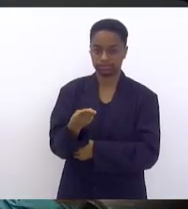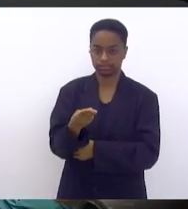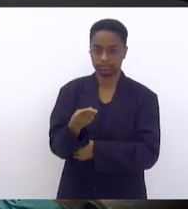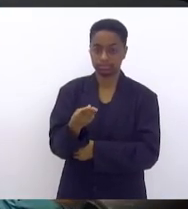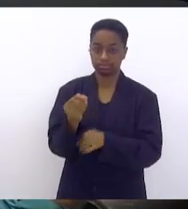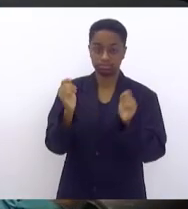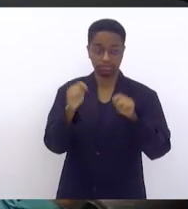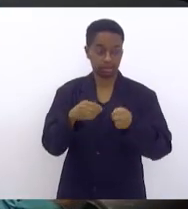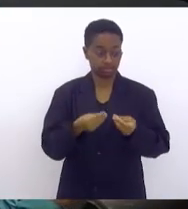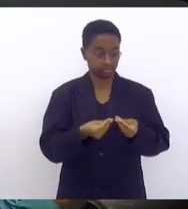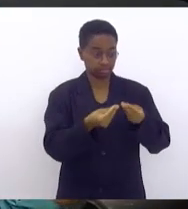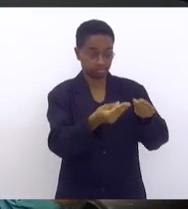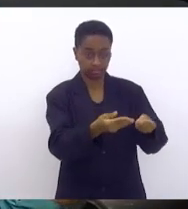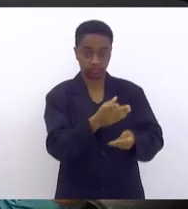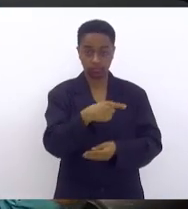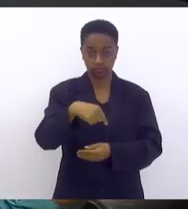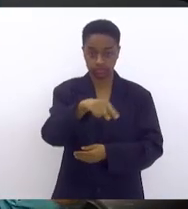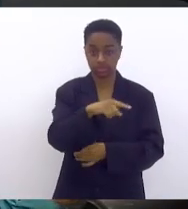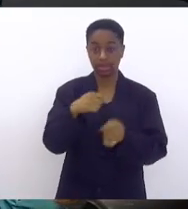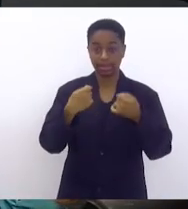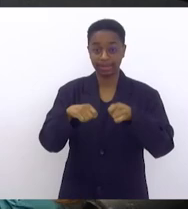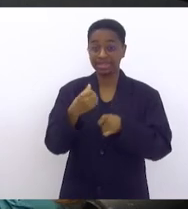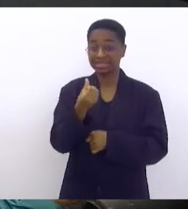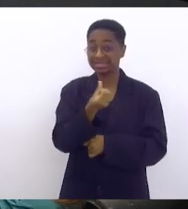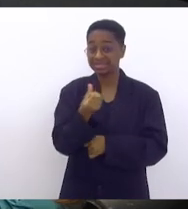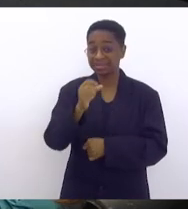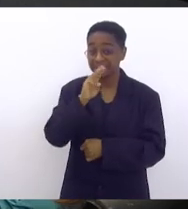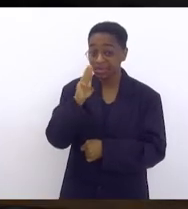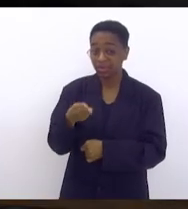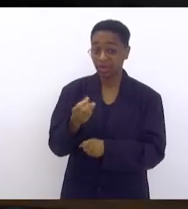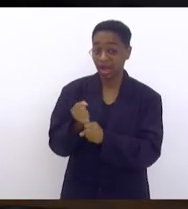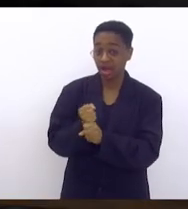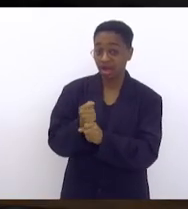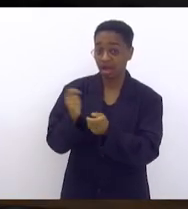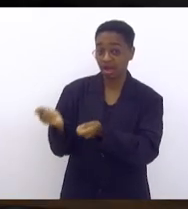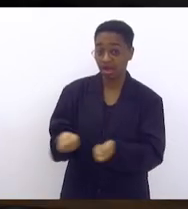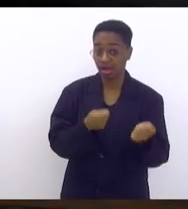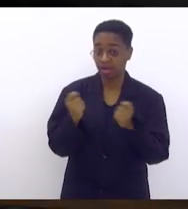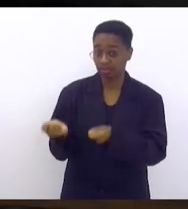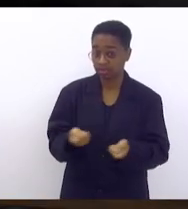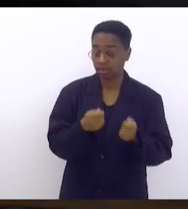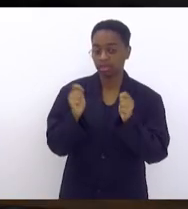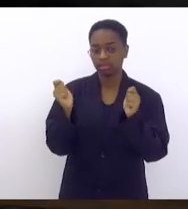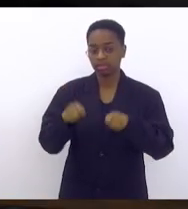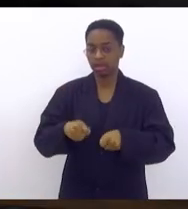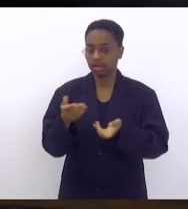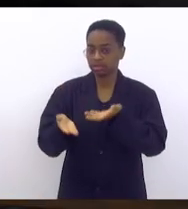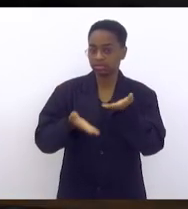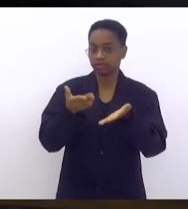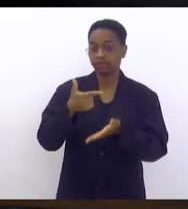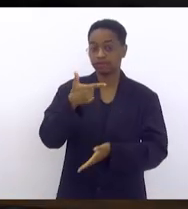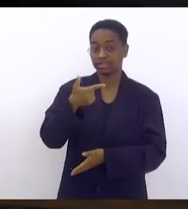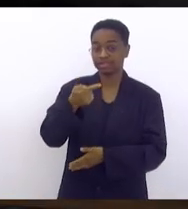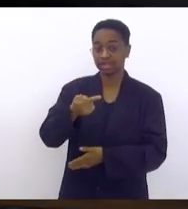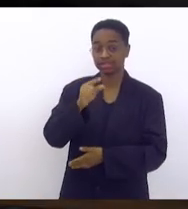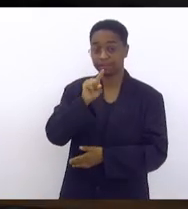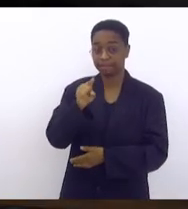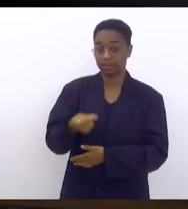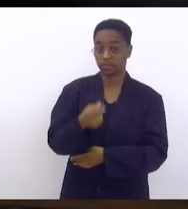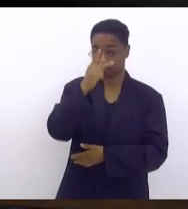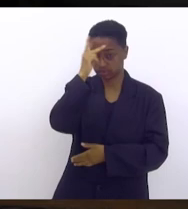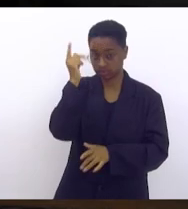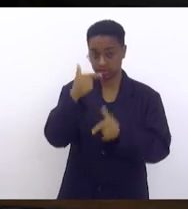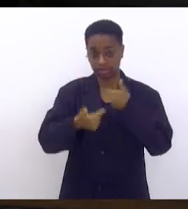atender os senhores, nós precisamos de 66 milhões por ano. Para atender os 27 mil agentes de saúde